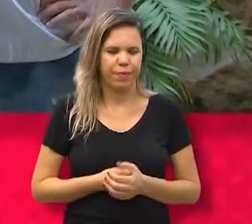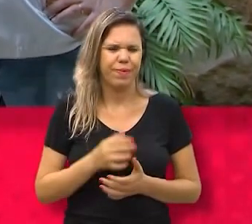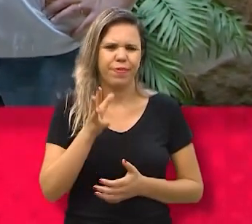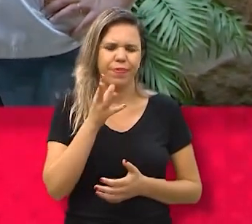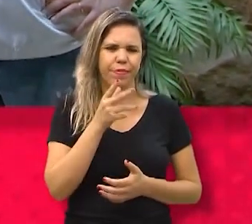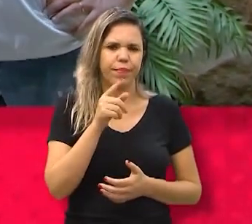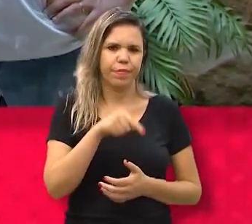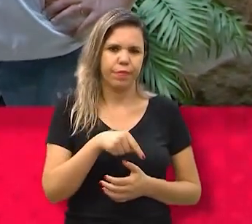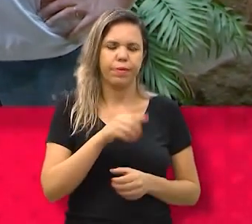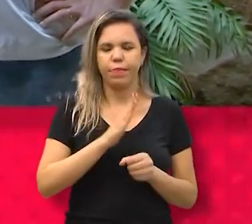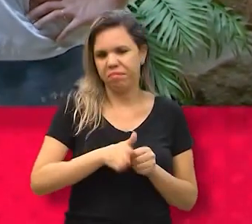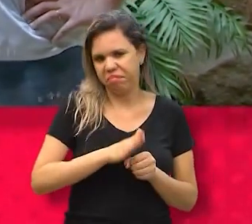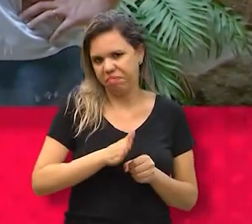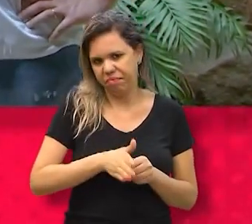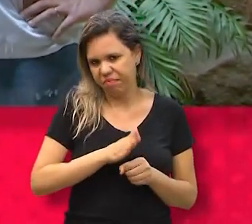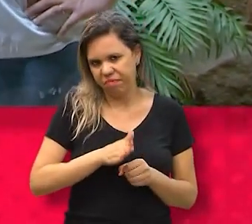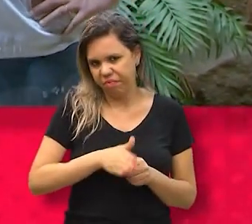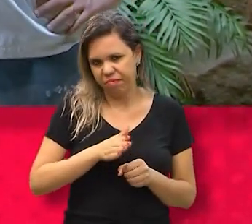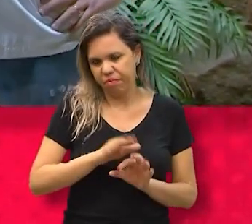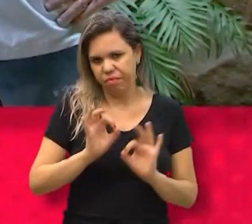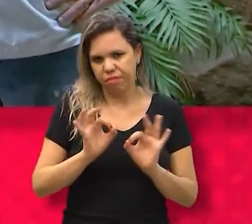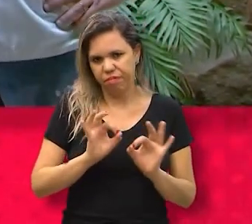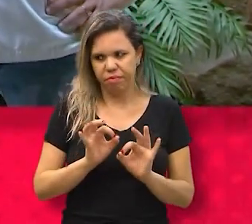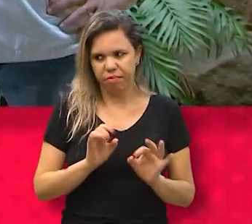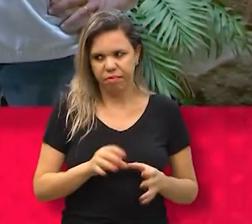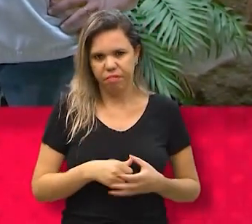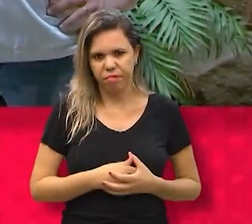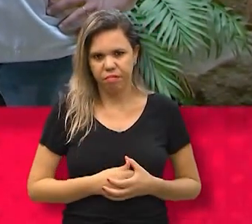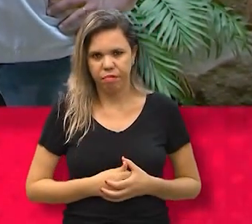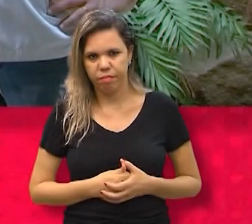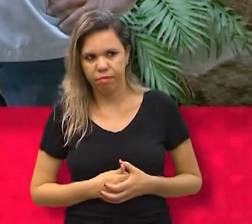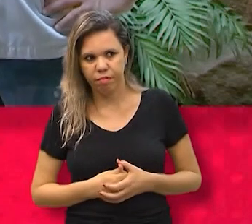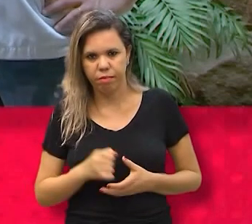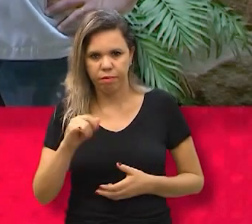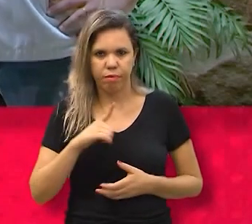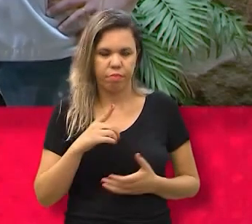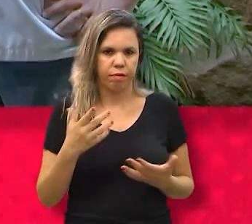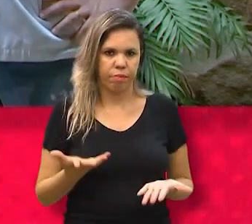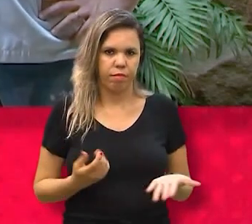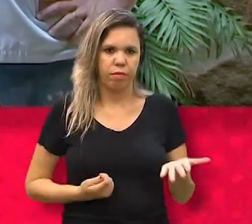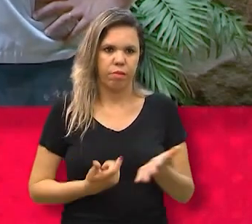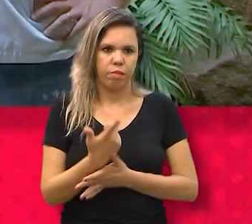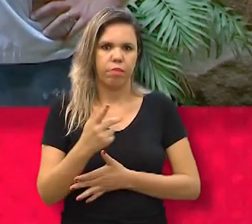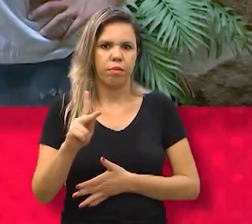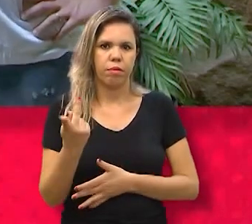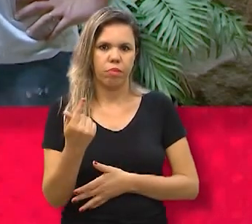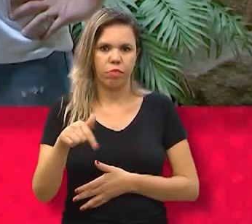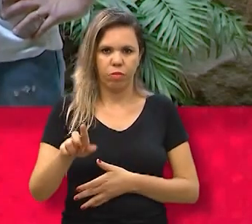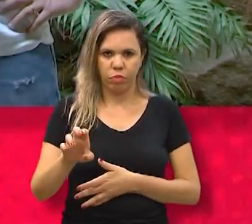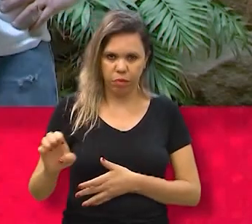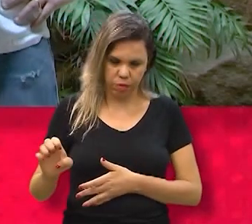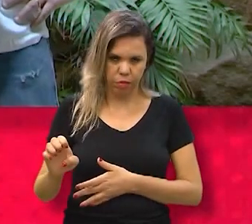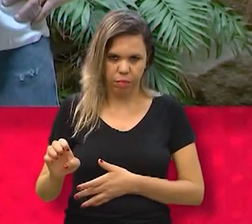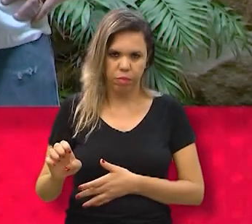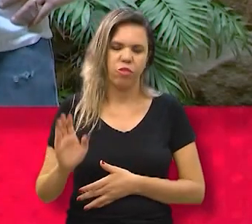gente, mais demorado ali é picar os ingredientes, né? É preparar os ingredientes. Se você for comprar um nhoque,